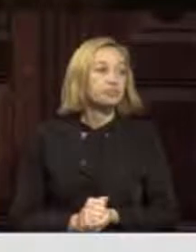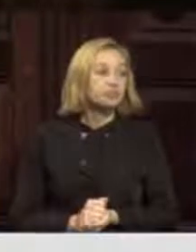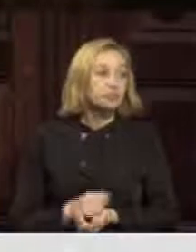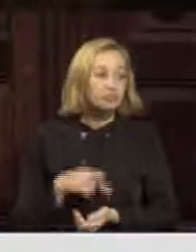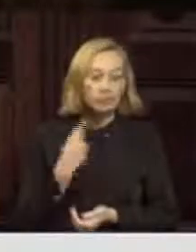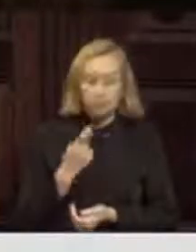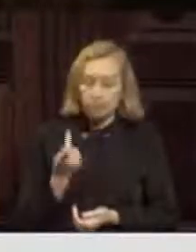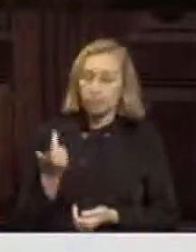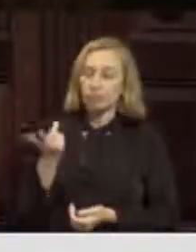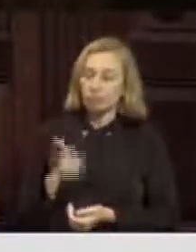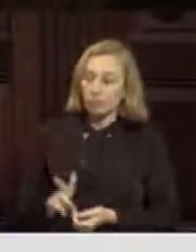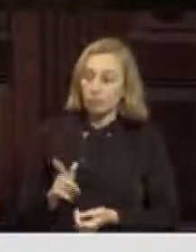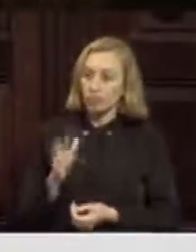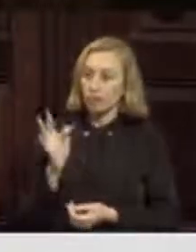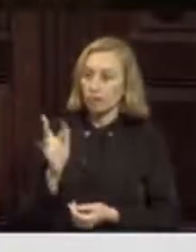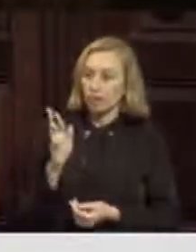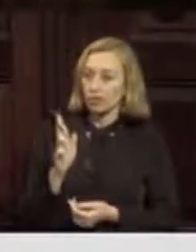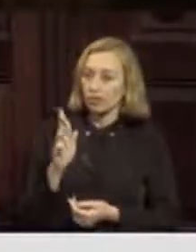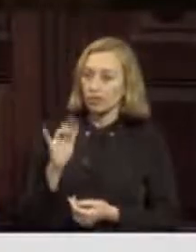de Friburgo,